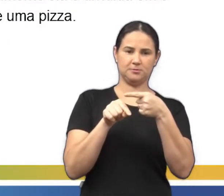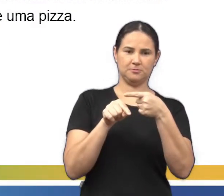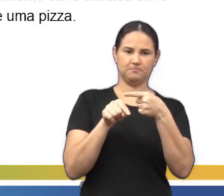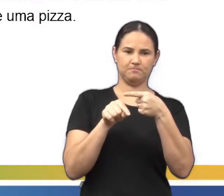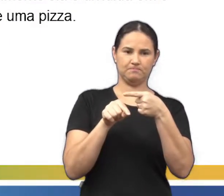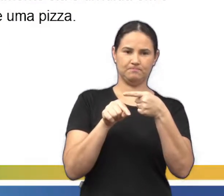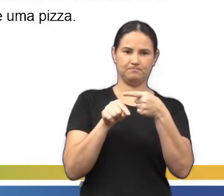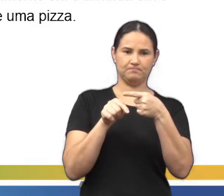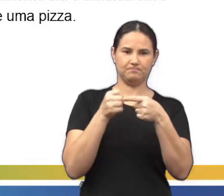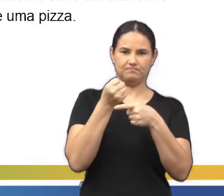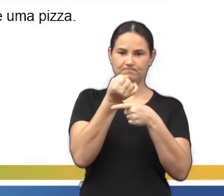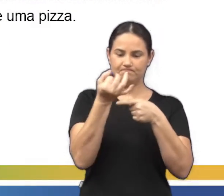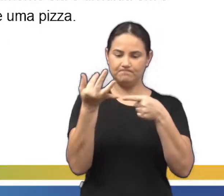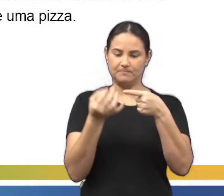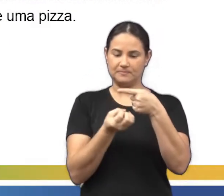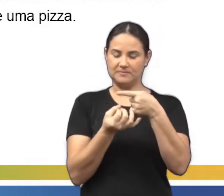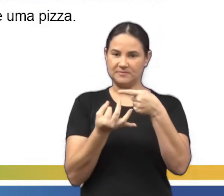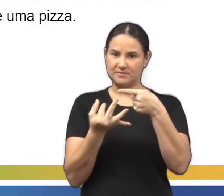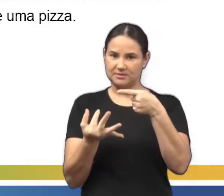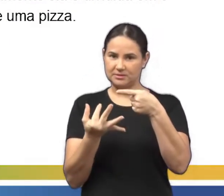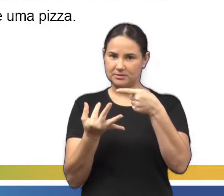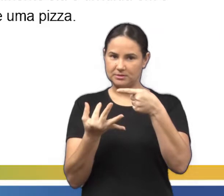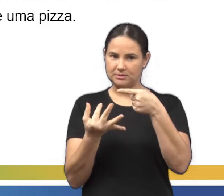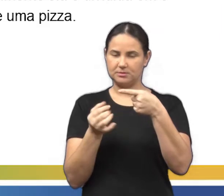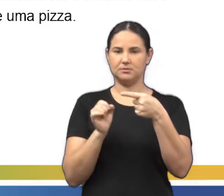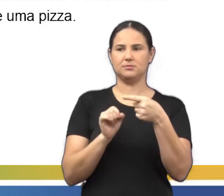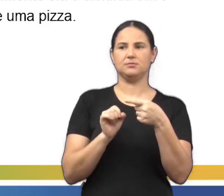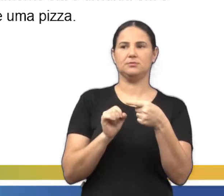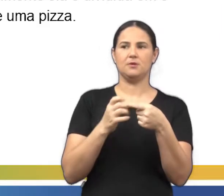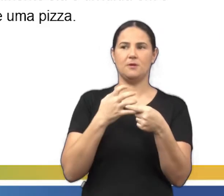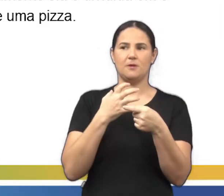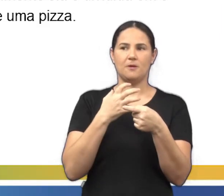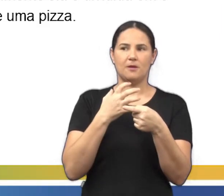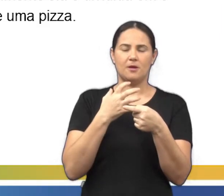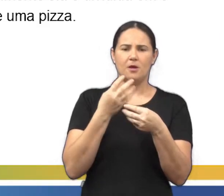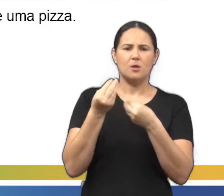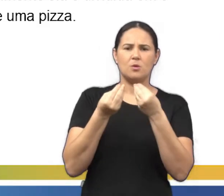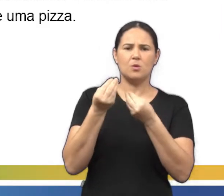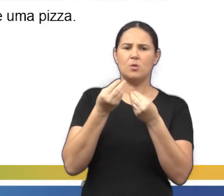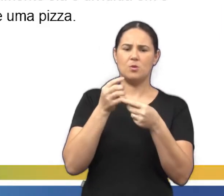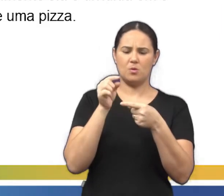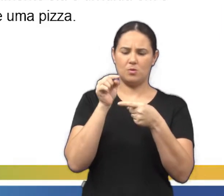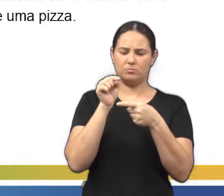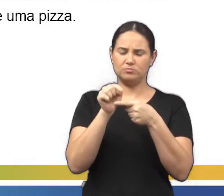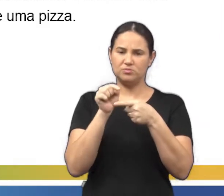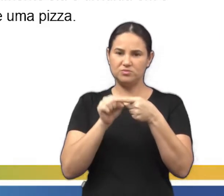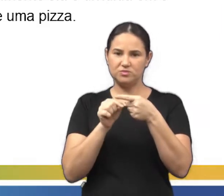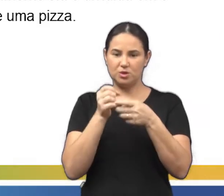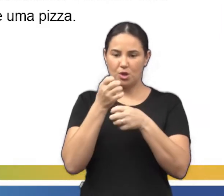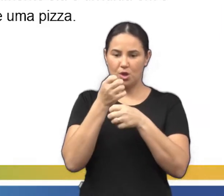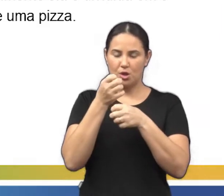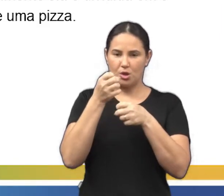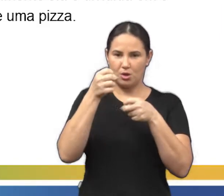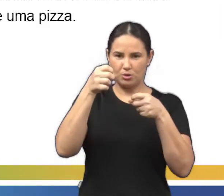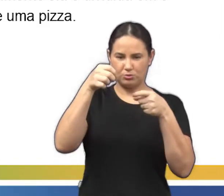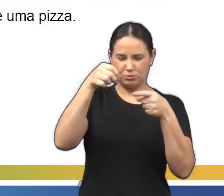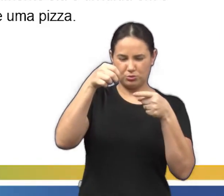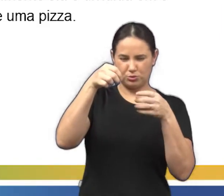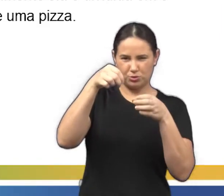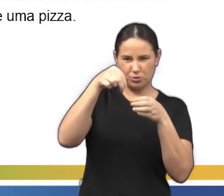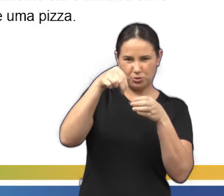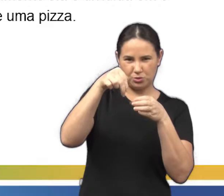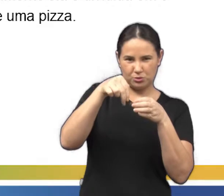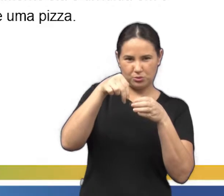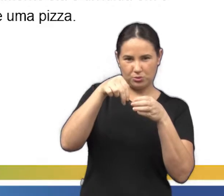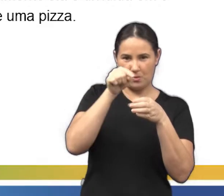de dividir alguma coisa através da razão de dois números inteiros. Dessa forma, nada mais do que é uma divisão